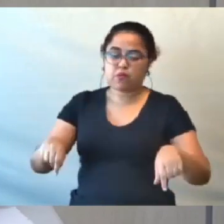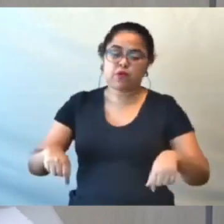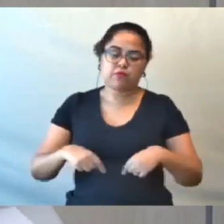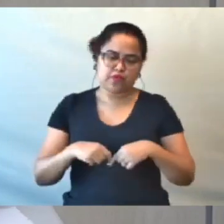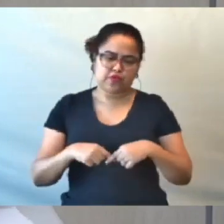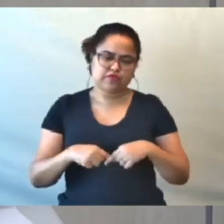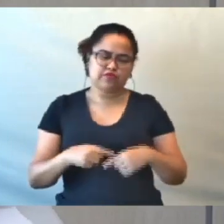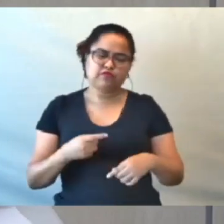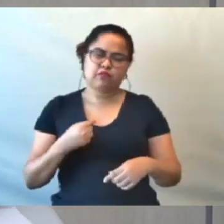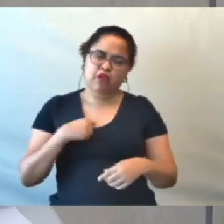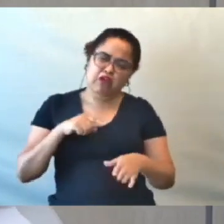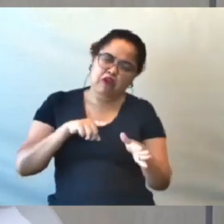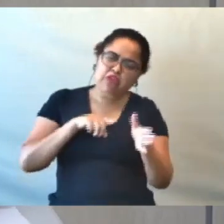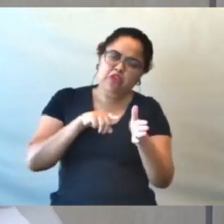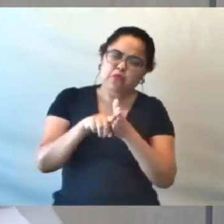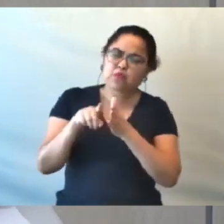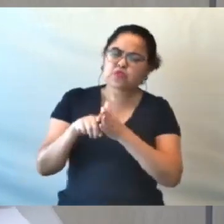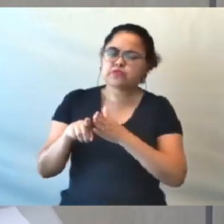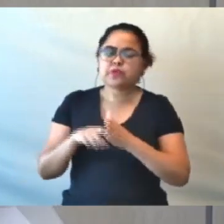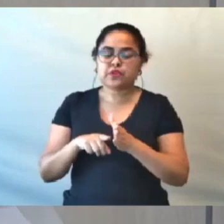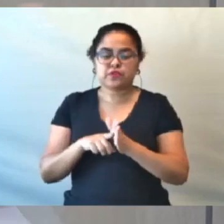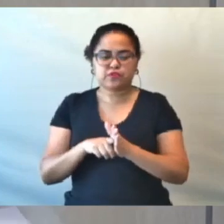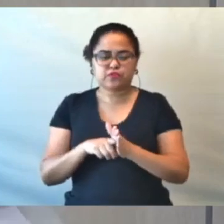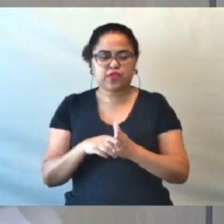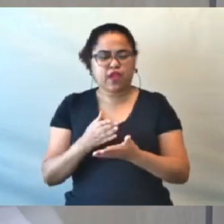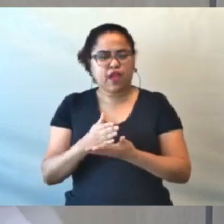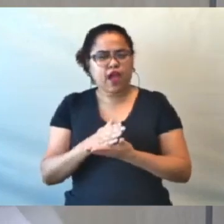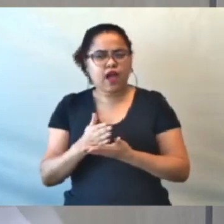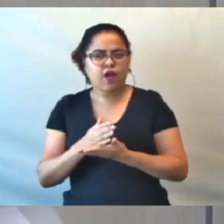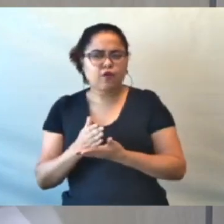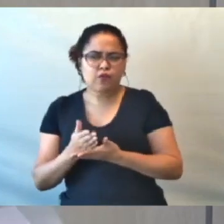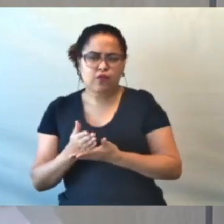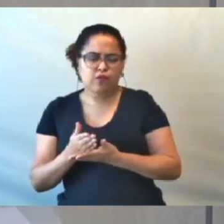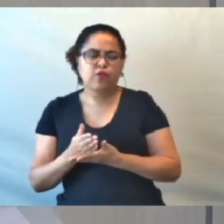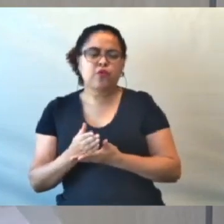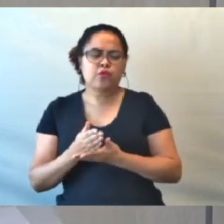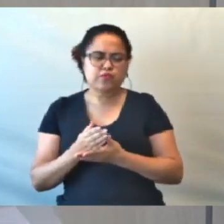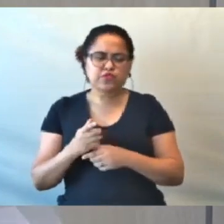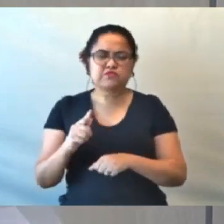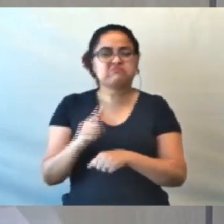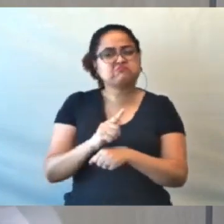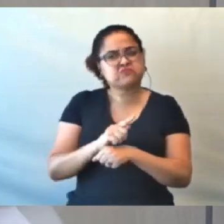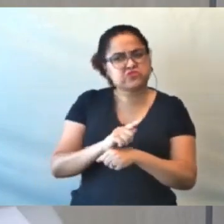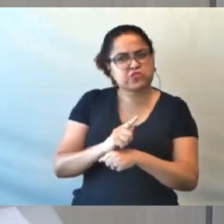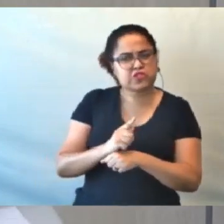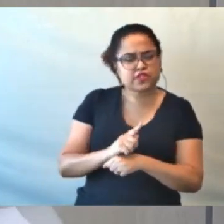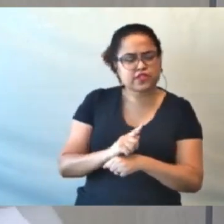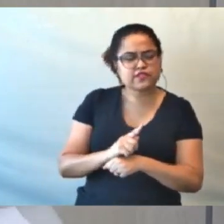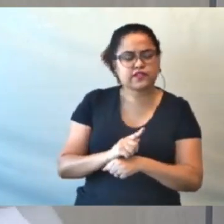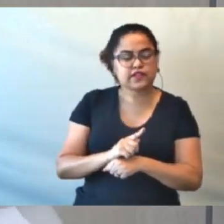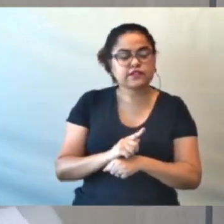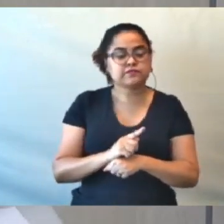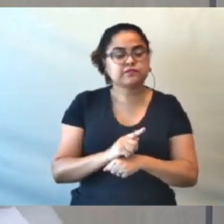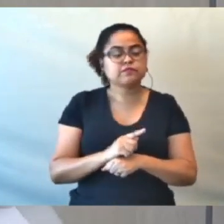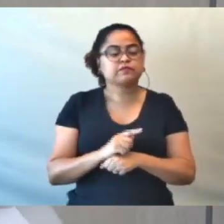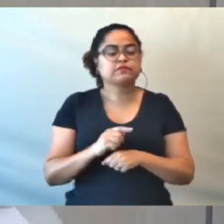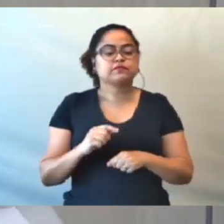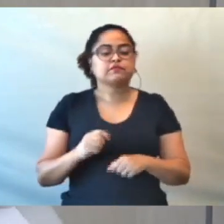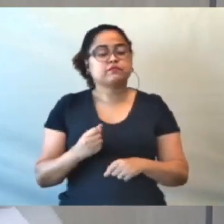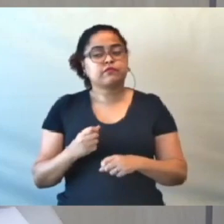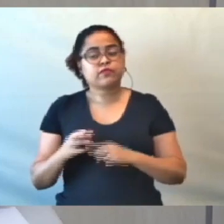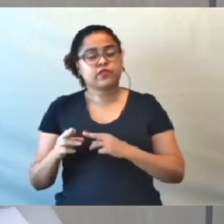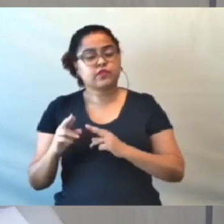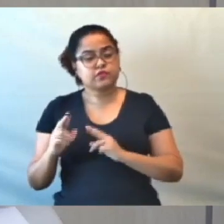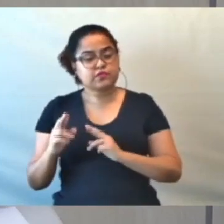entendo que são de cunho mais gerencial, talvez, eu espero que, provavelmente, o senhor professor Benjamin